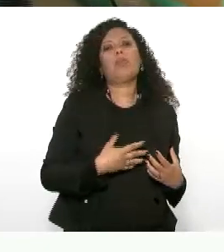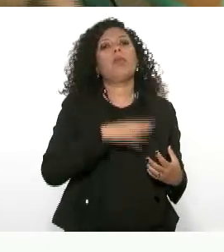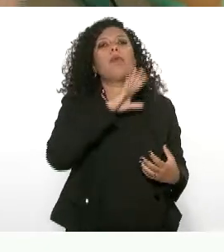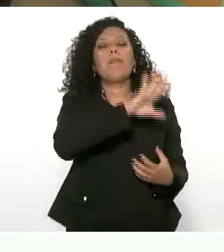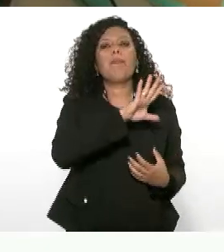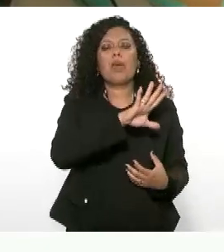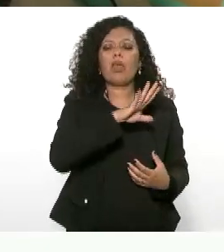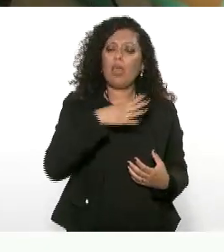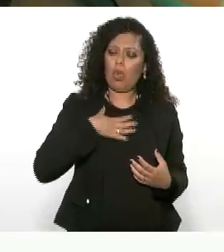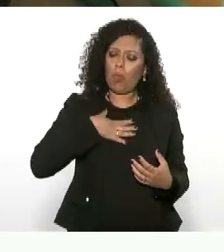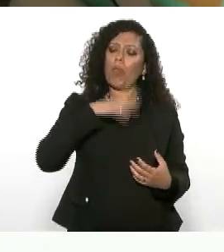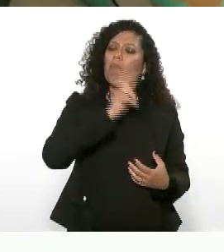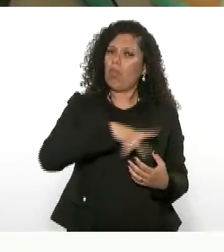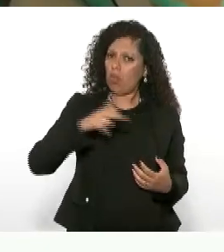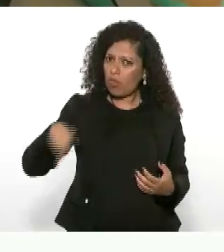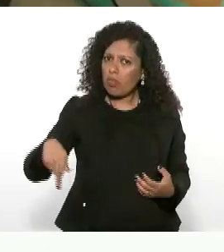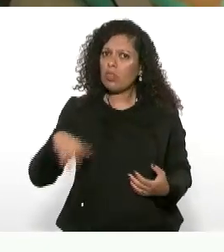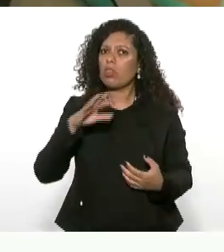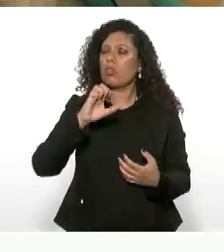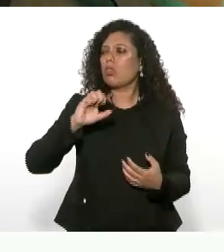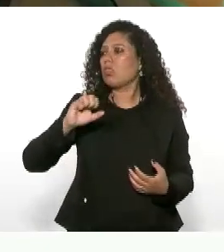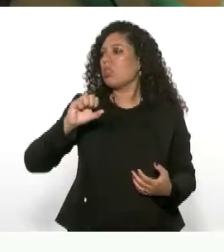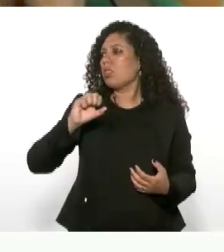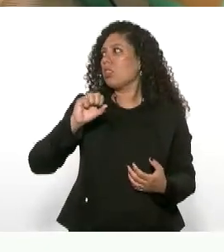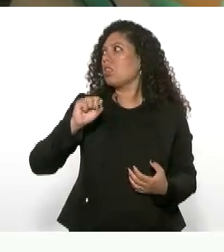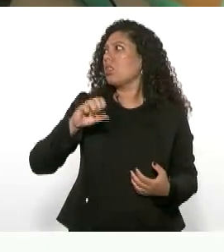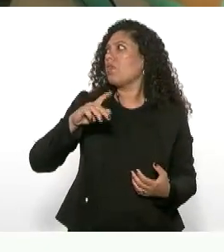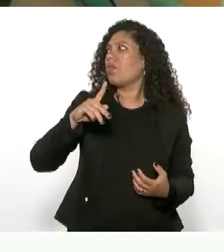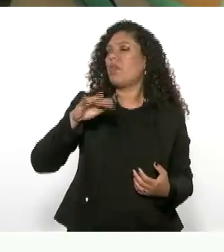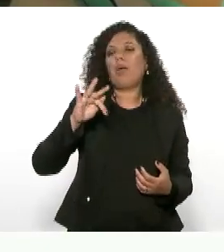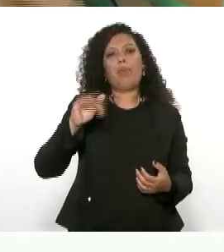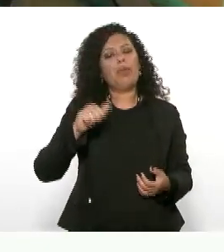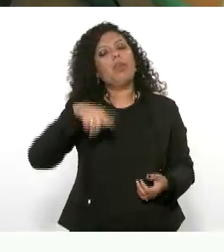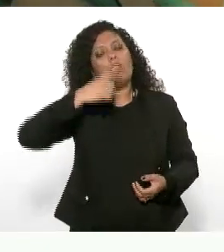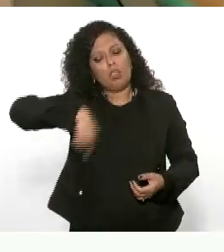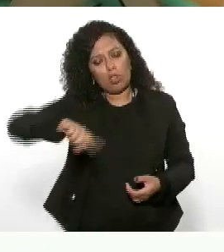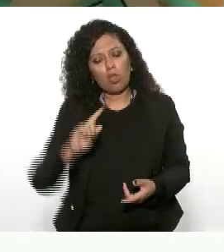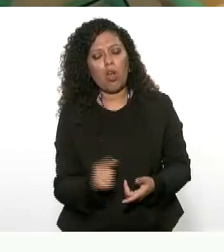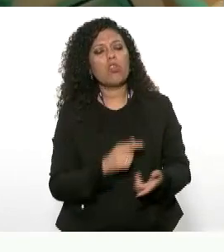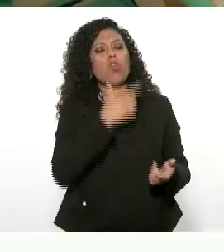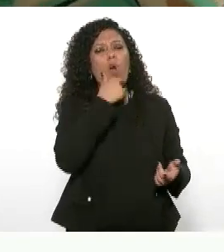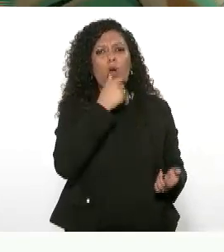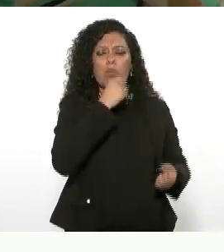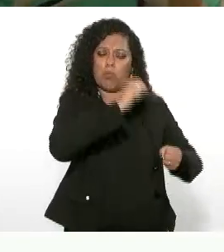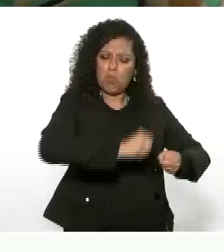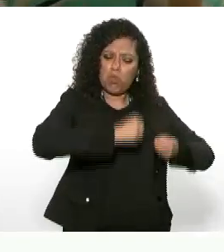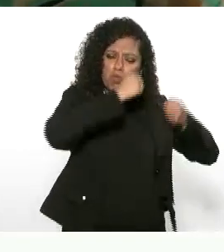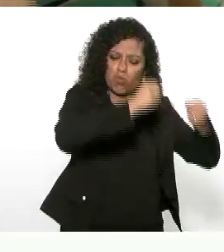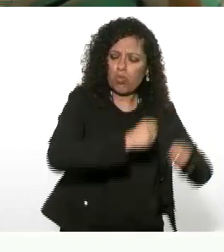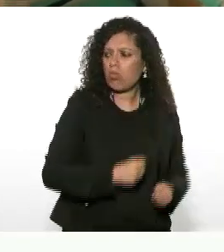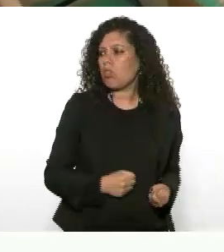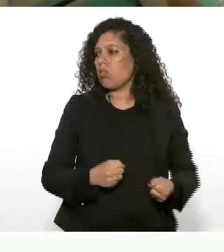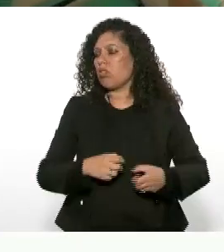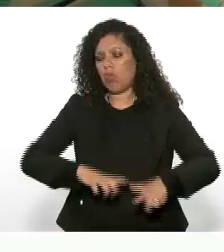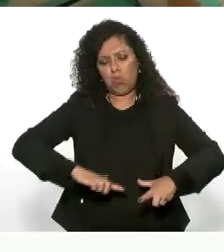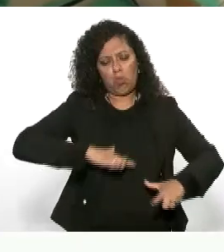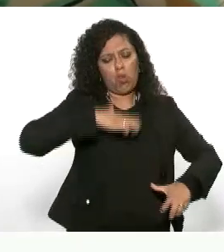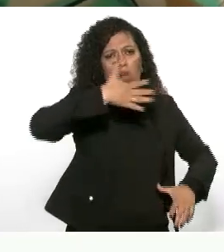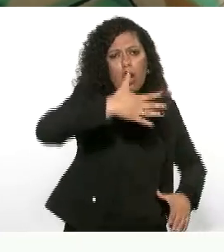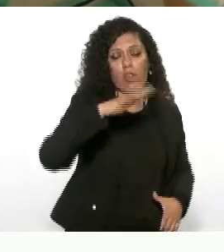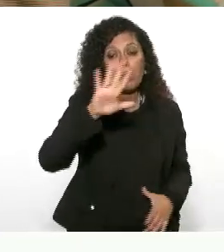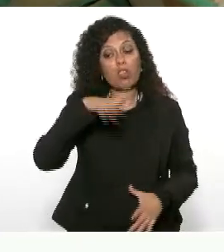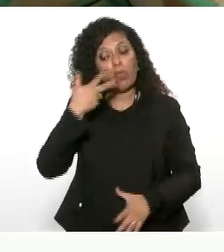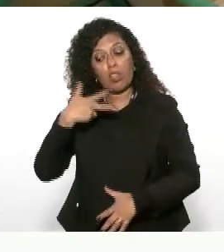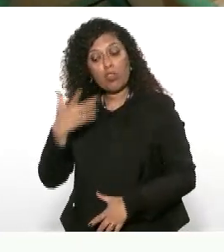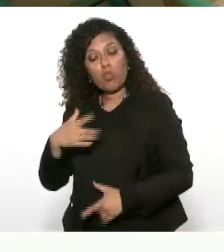qual eu sou professor também lá no Cefap, e formamos os nossos policiais militares, são bravos homens, mas a questão é de política de Estado.